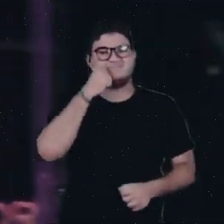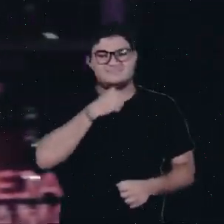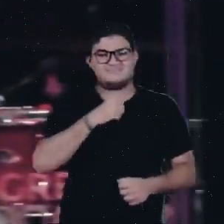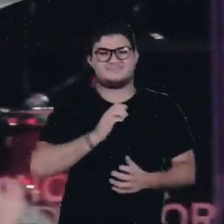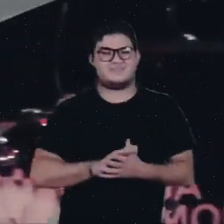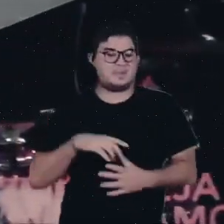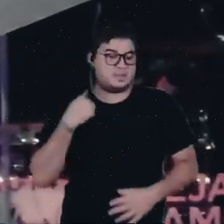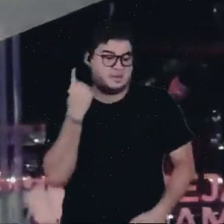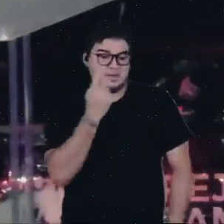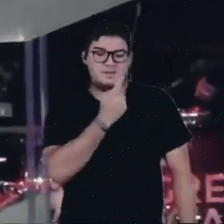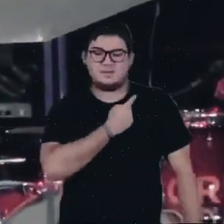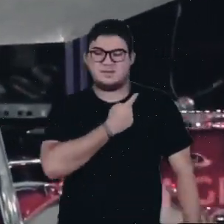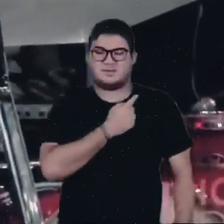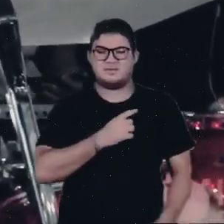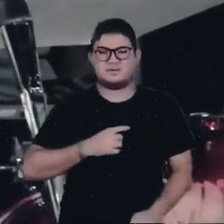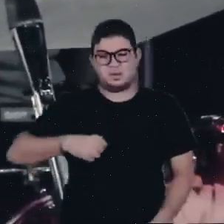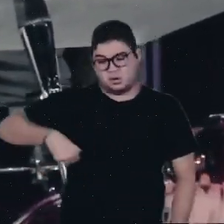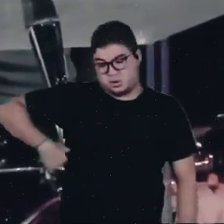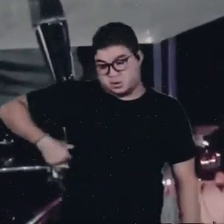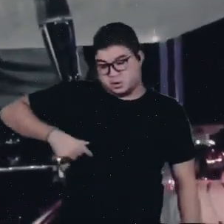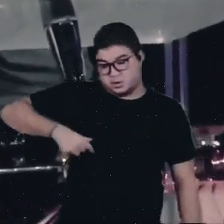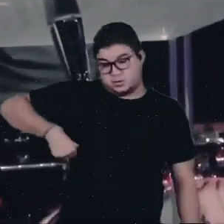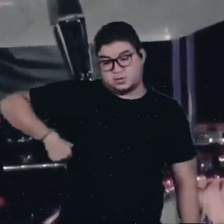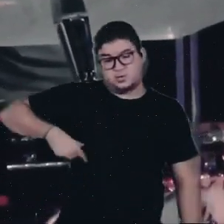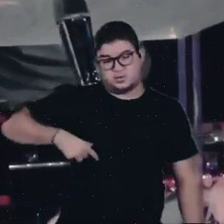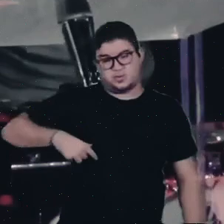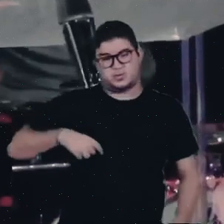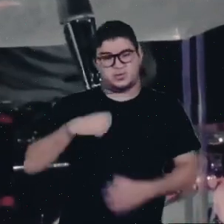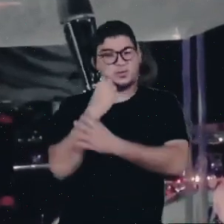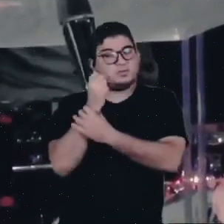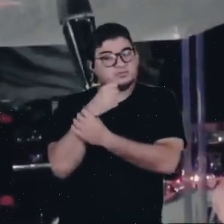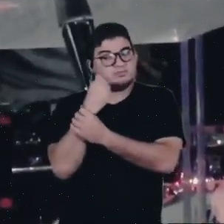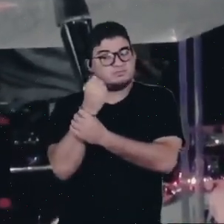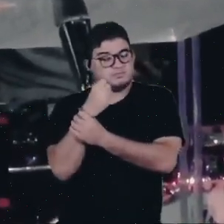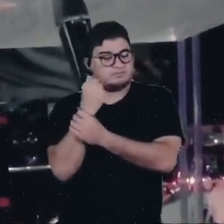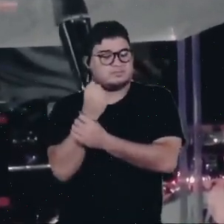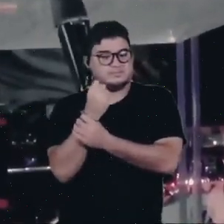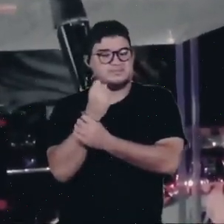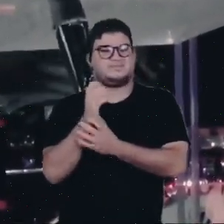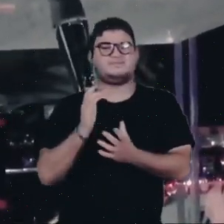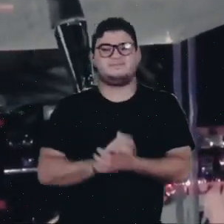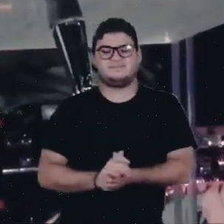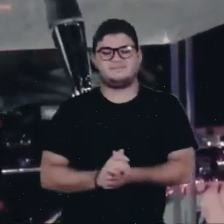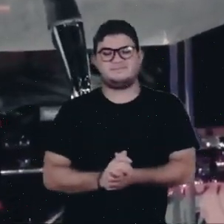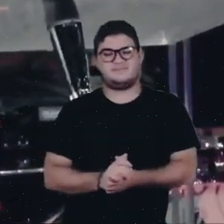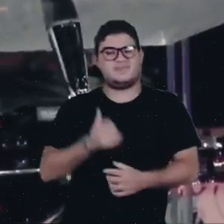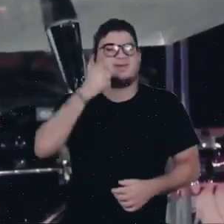A gente é pó, filha. Ela é costela, costela. Osso, osso. Diz que a mulher...